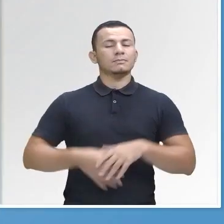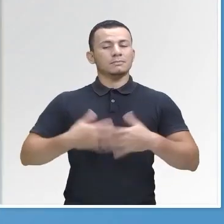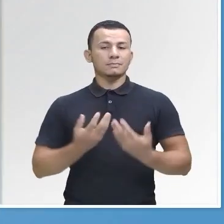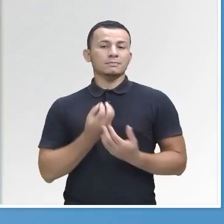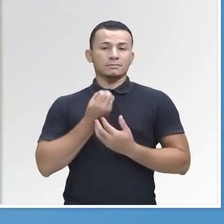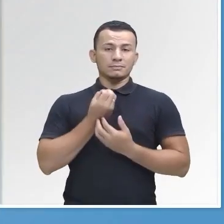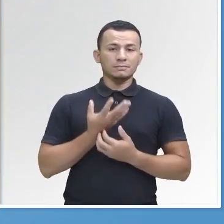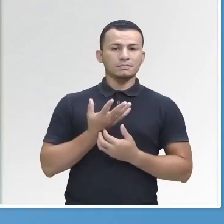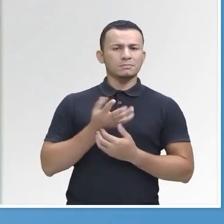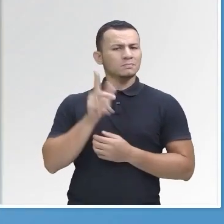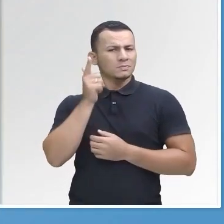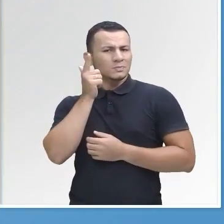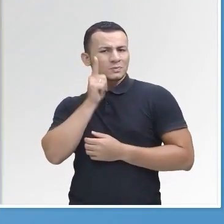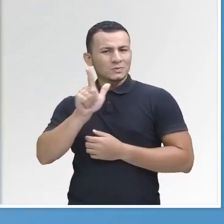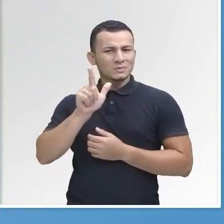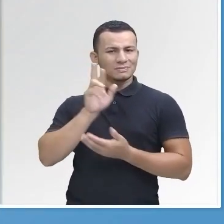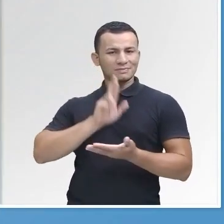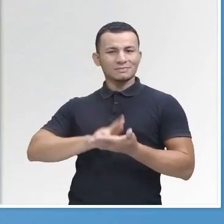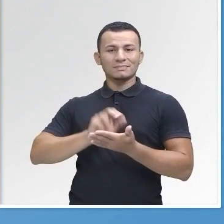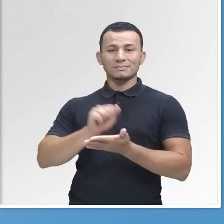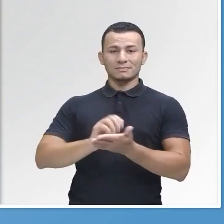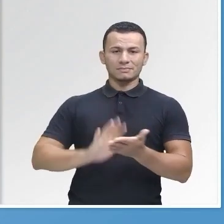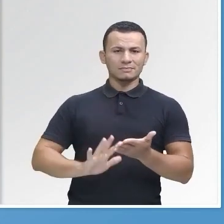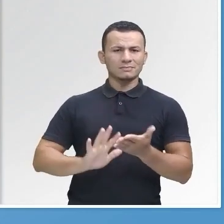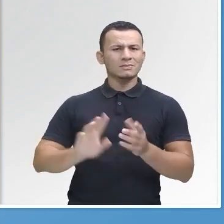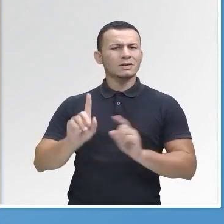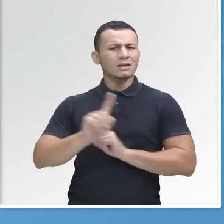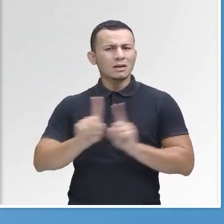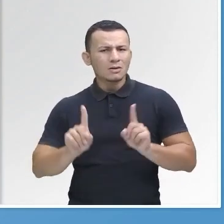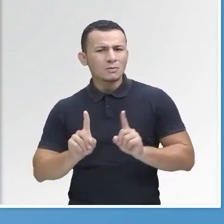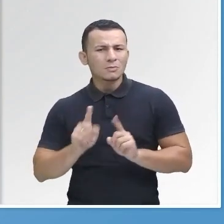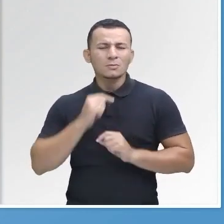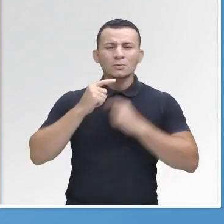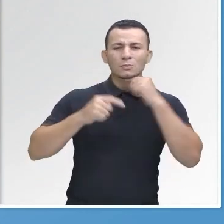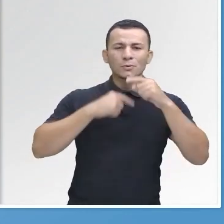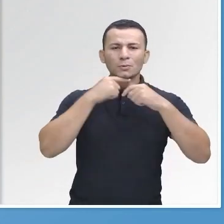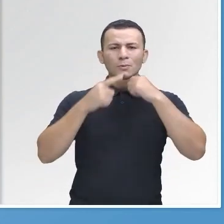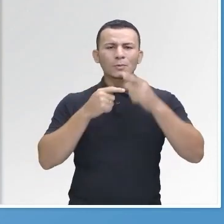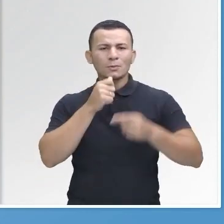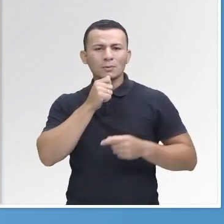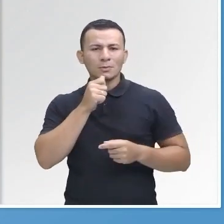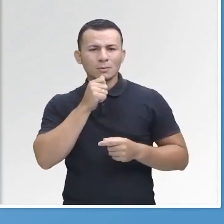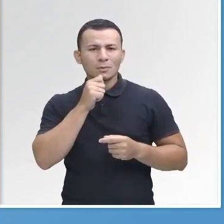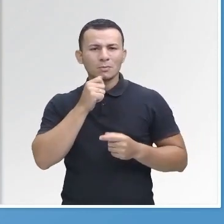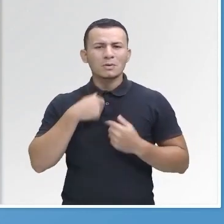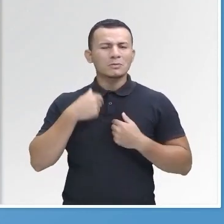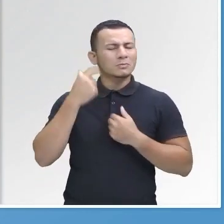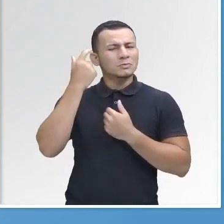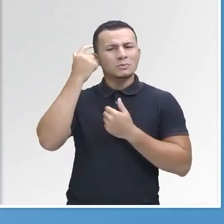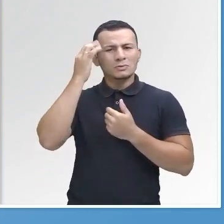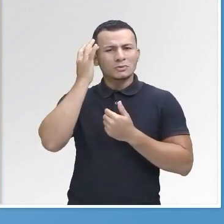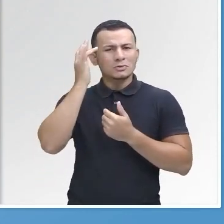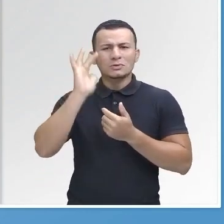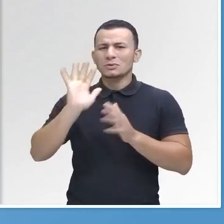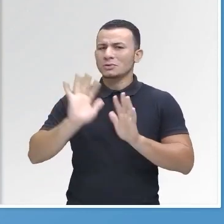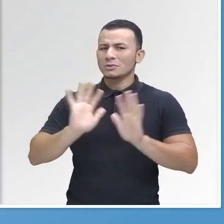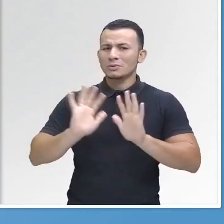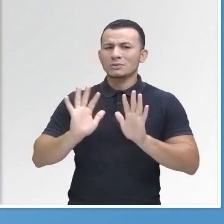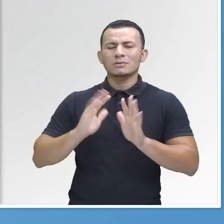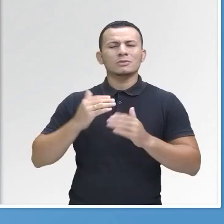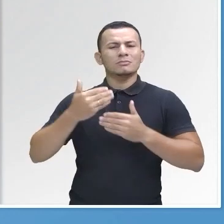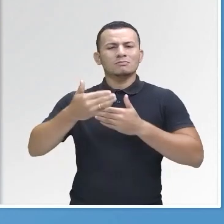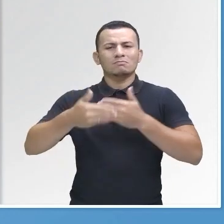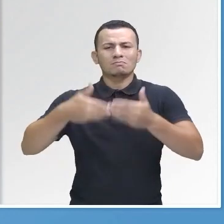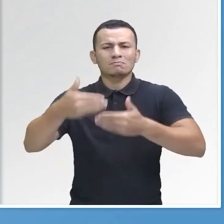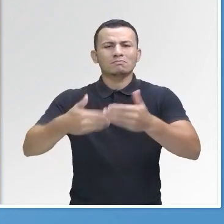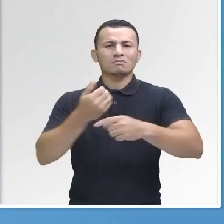E aí, conseguiu resolver os exercícios? Não? Ficou com dúvida? Professor, ainda estou enrolado com fração ainda, não sei como proceder.